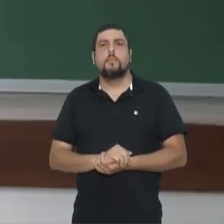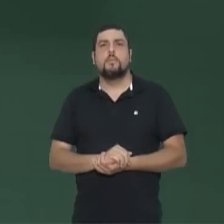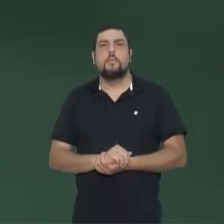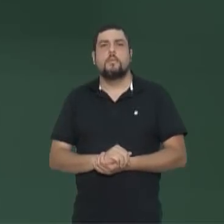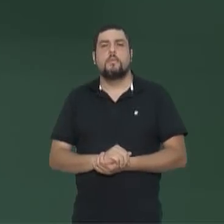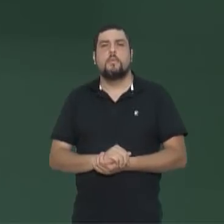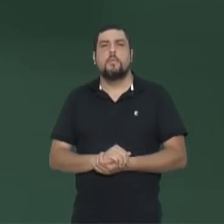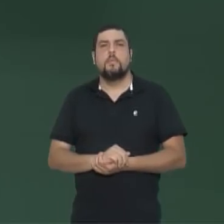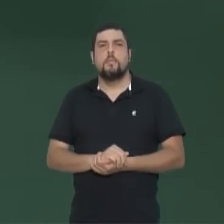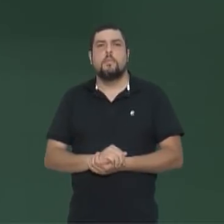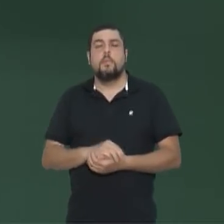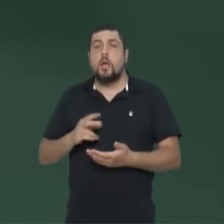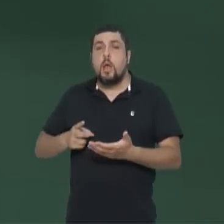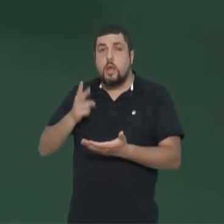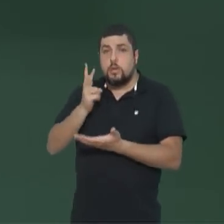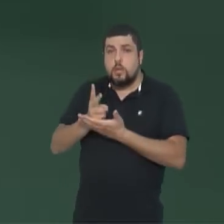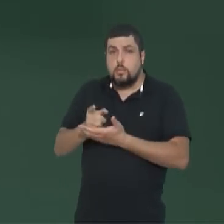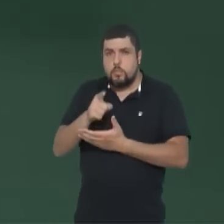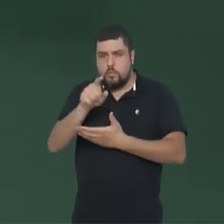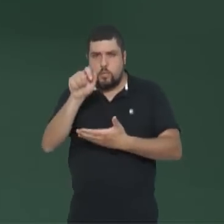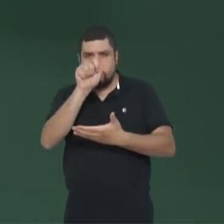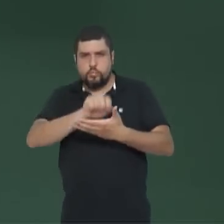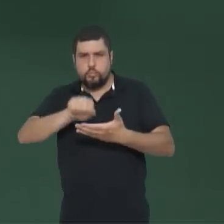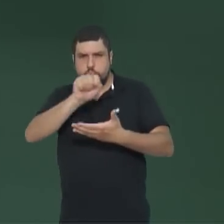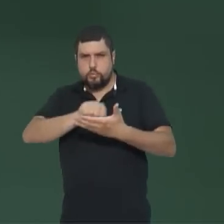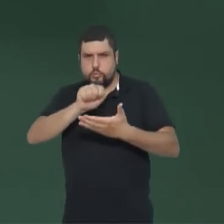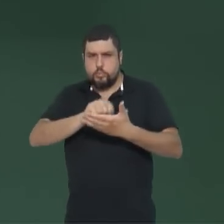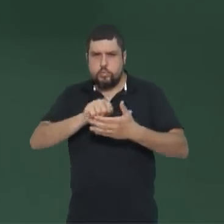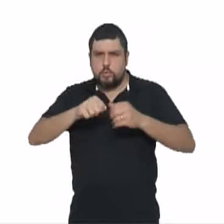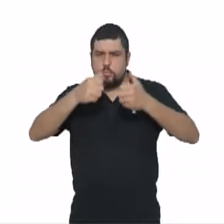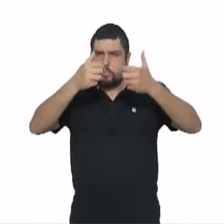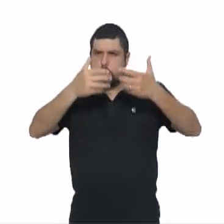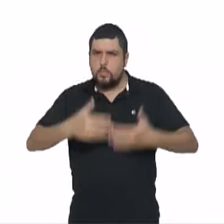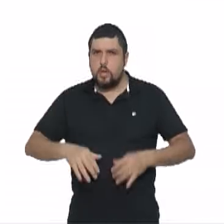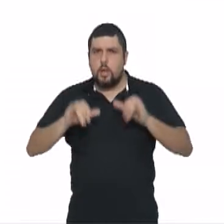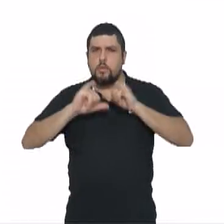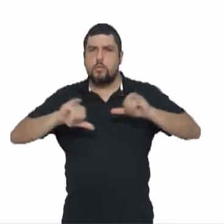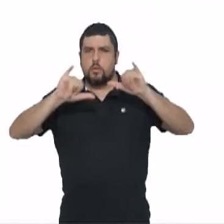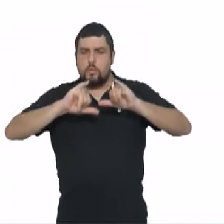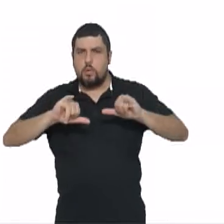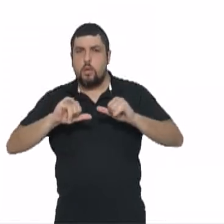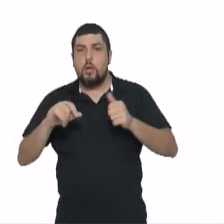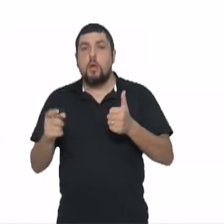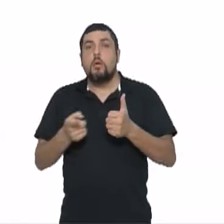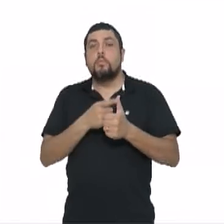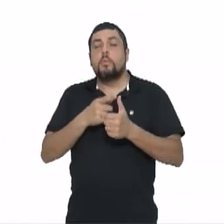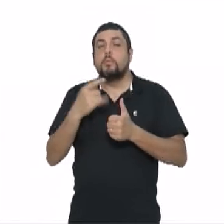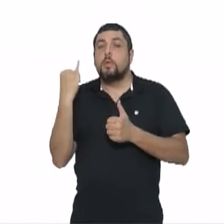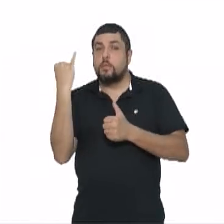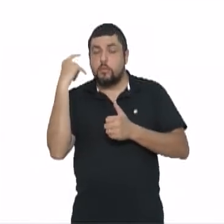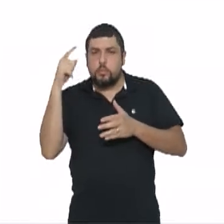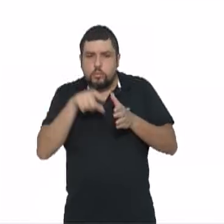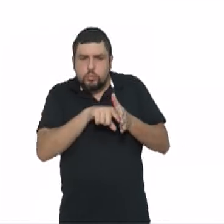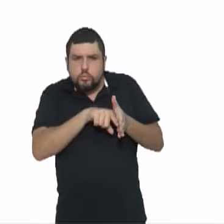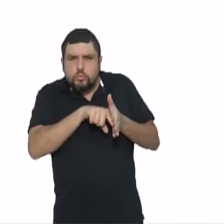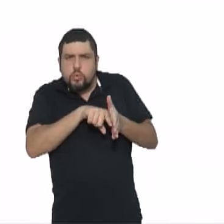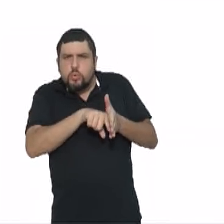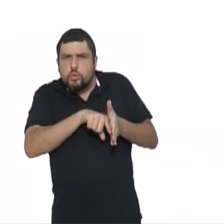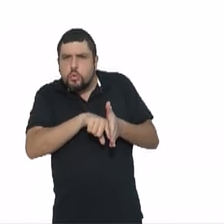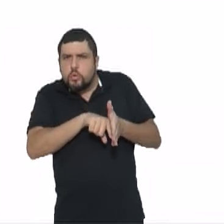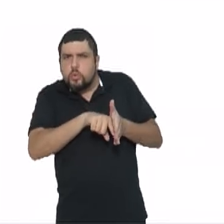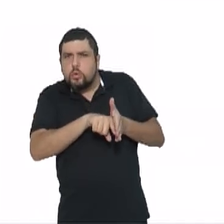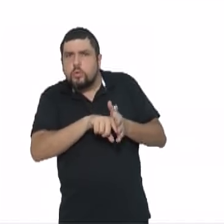Sempre quando for escrever sobre algum tópico para ser noticiado, é importante pesquisar bastante sobre o assunto que